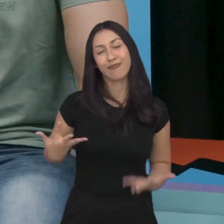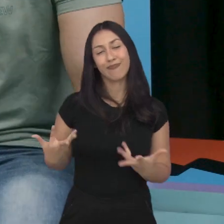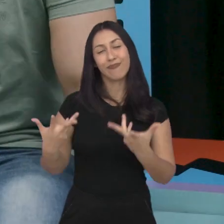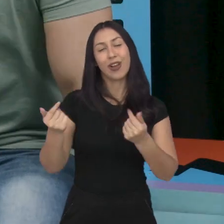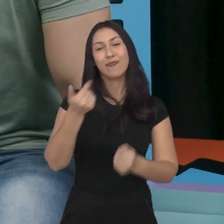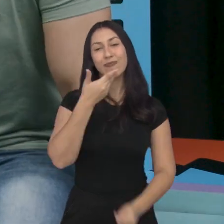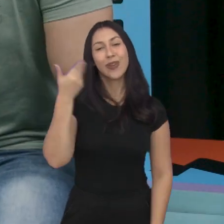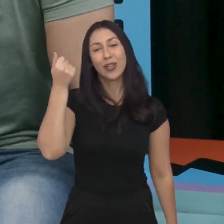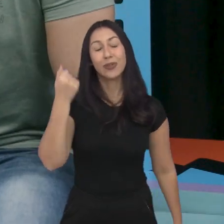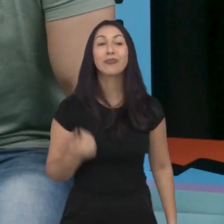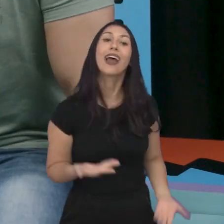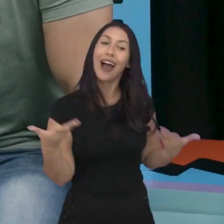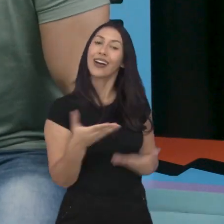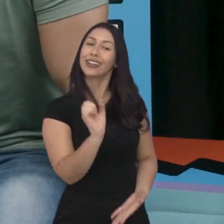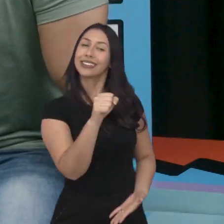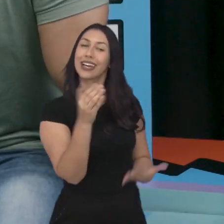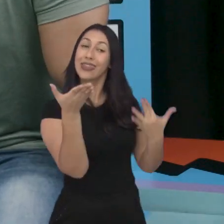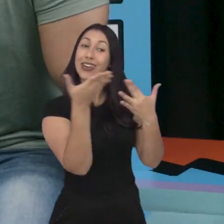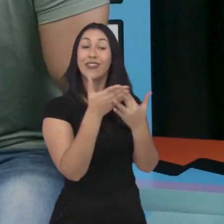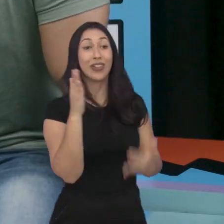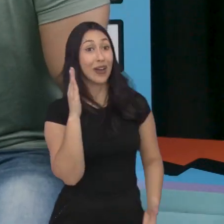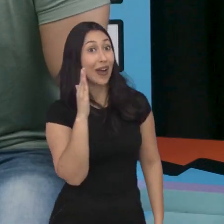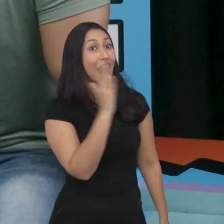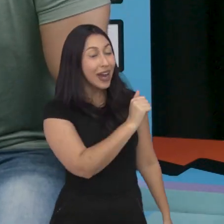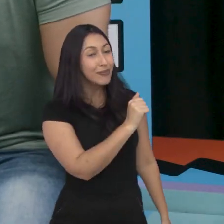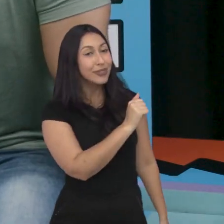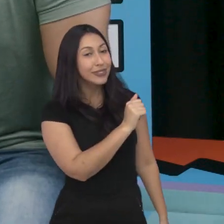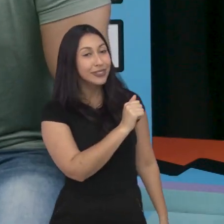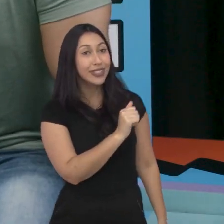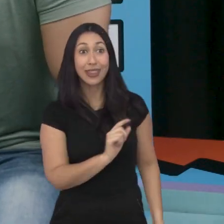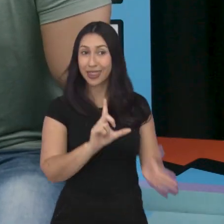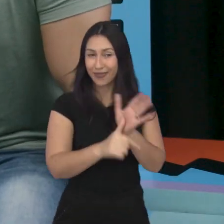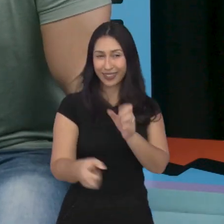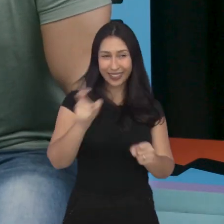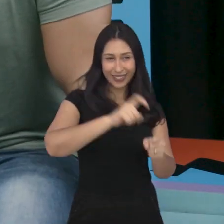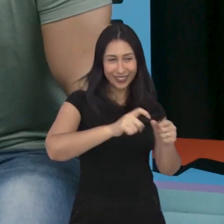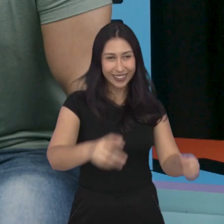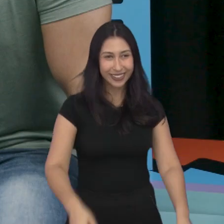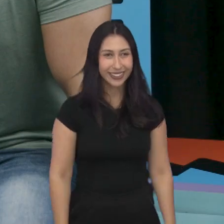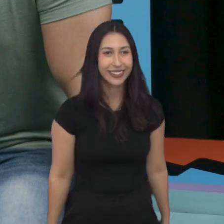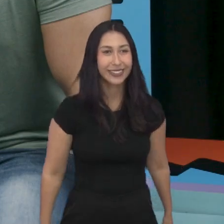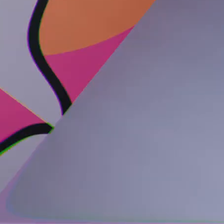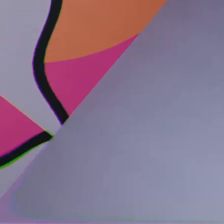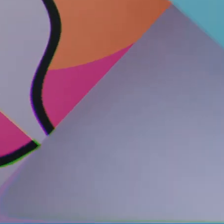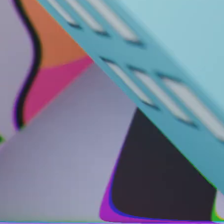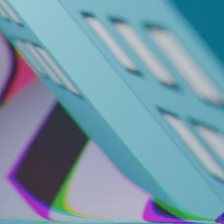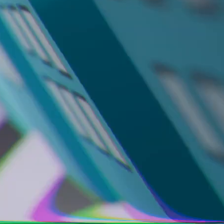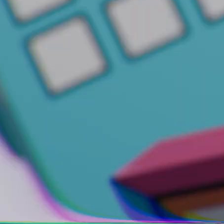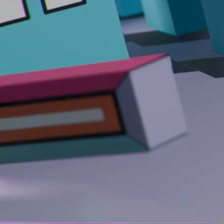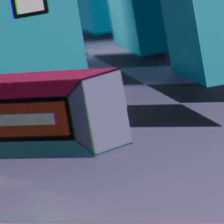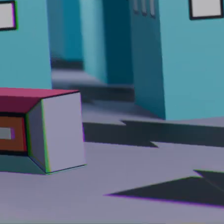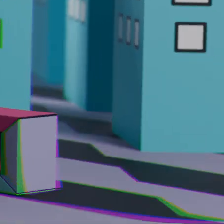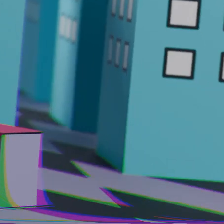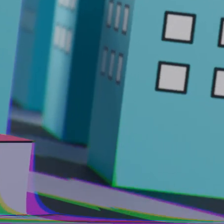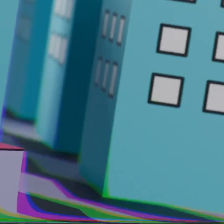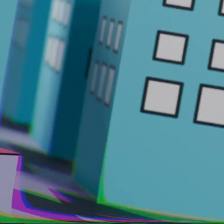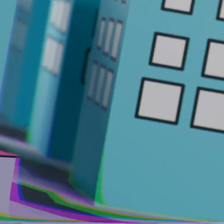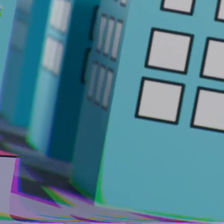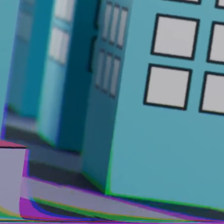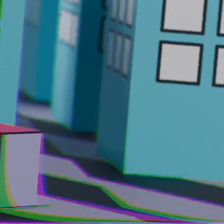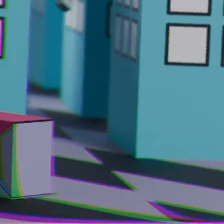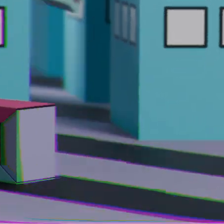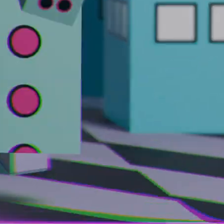qualidade de vida da população joseense. Agora sim, uma rápida pausa no Tá Ligado e já a gente volta.